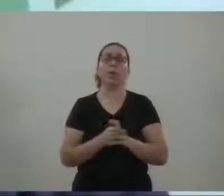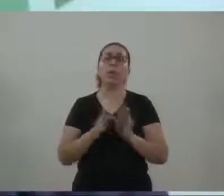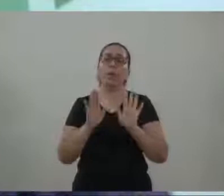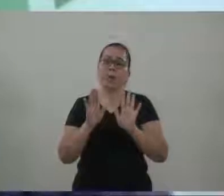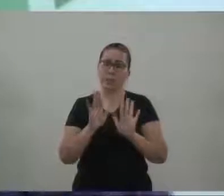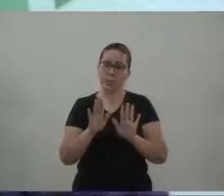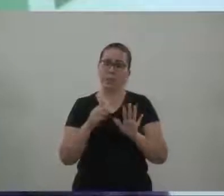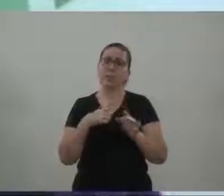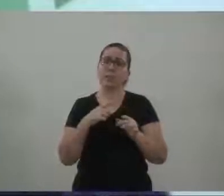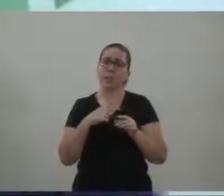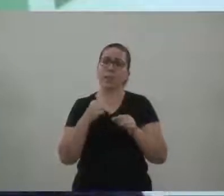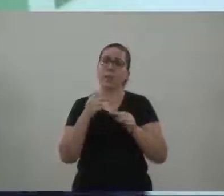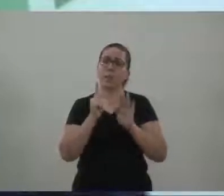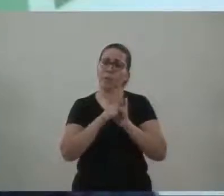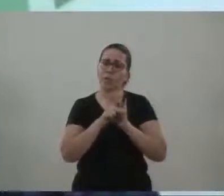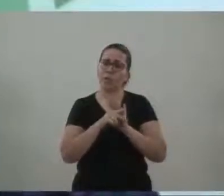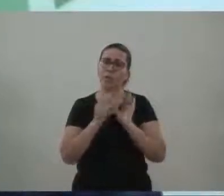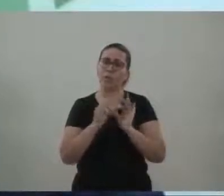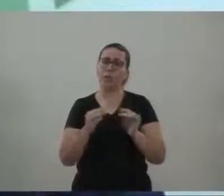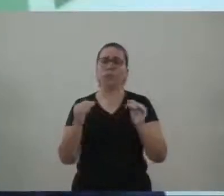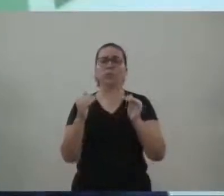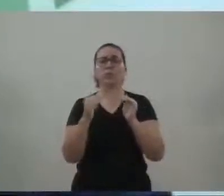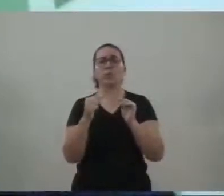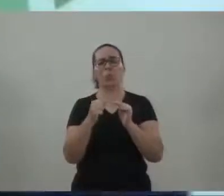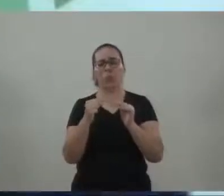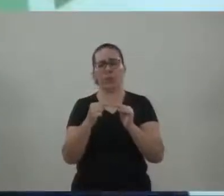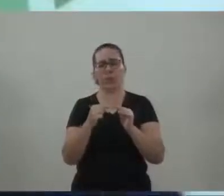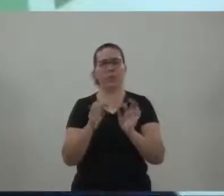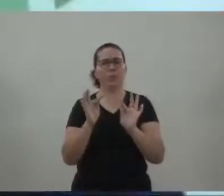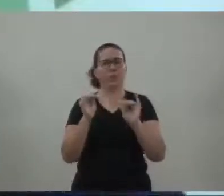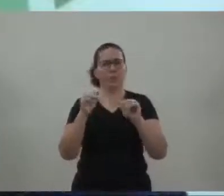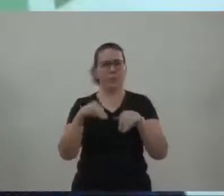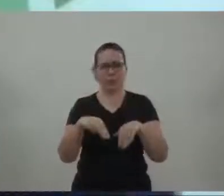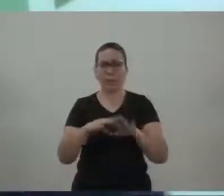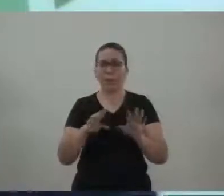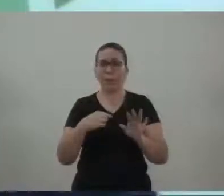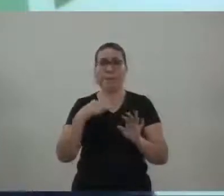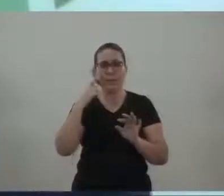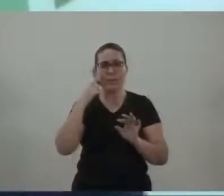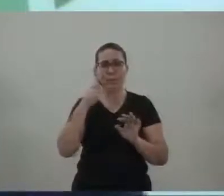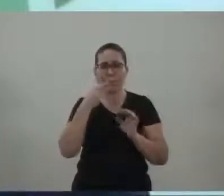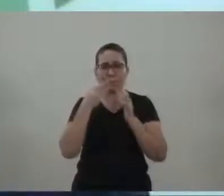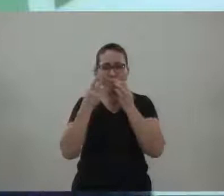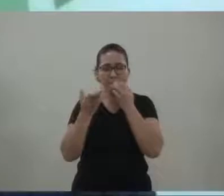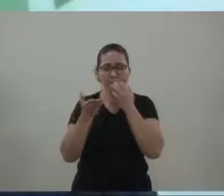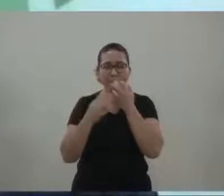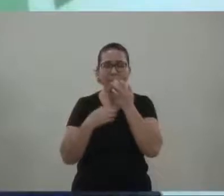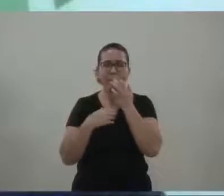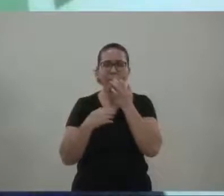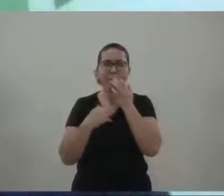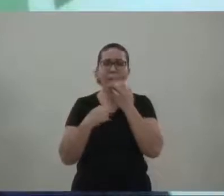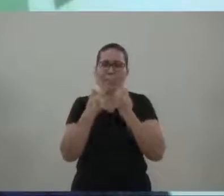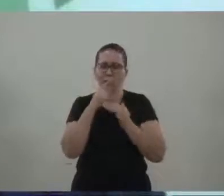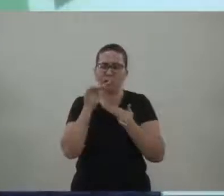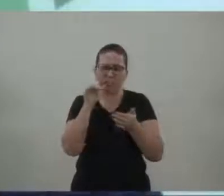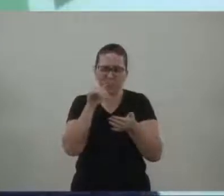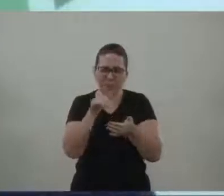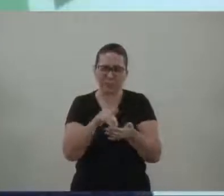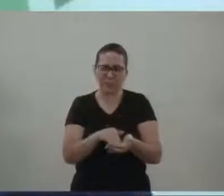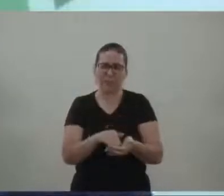precisam ter projetos mais concretos, que eu sinto falta. E por fim, eu achei que eu ia falar um pouco menos, mas consigo nesse